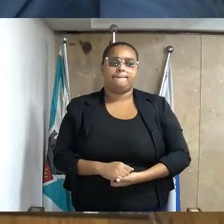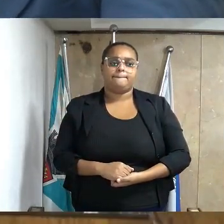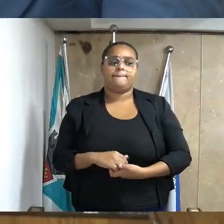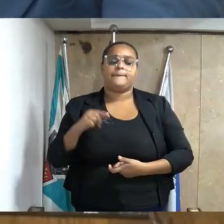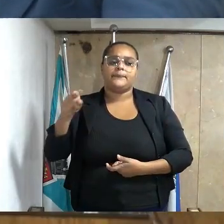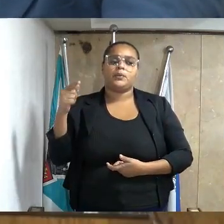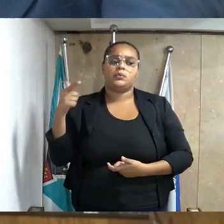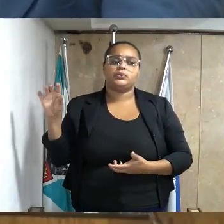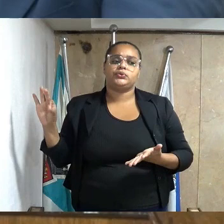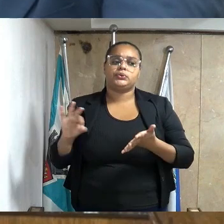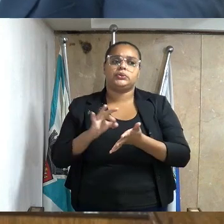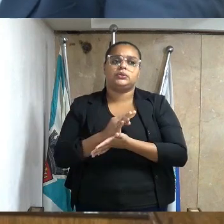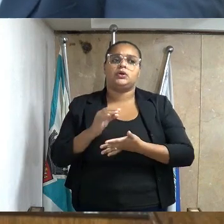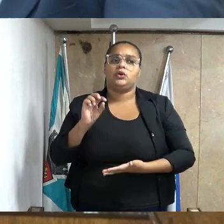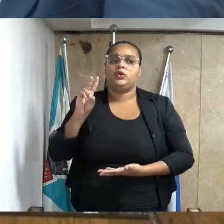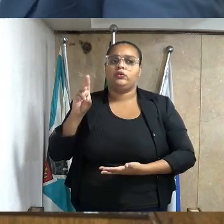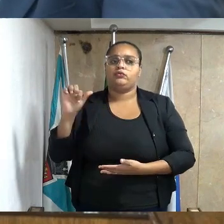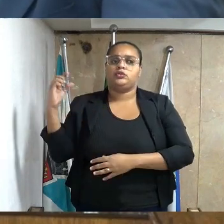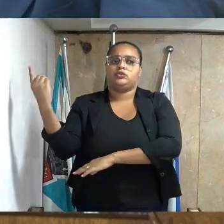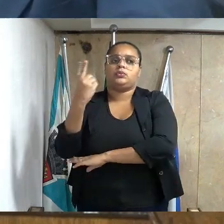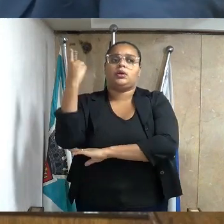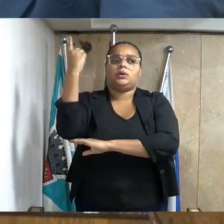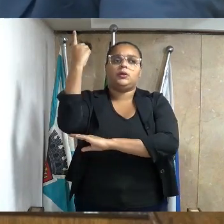Por ordem de inscrição, vereador Vitinho Grandão.